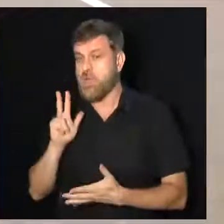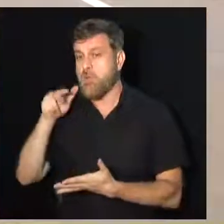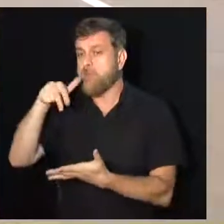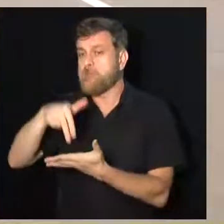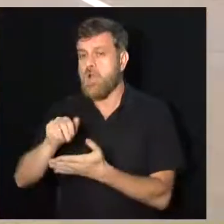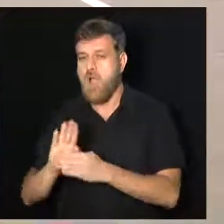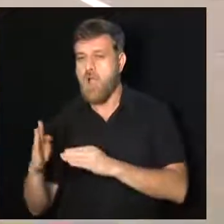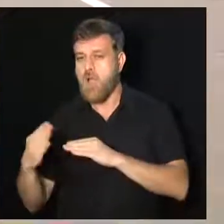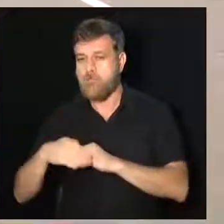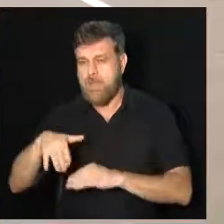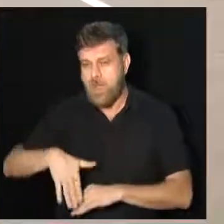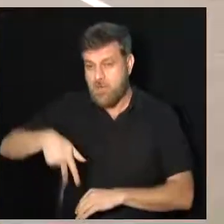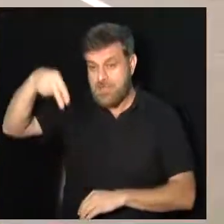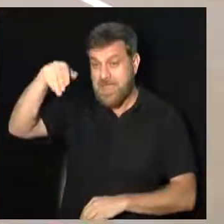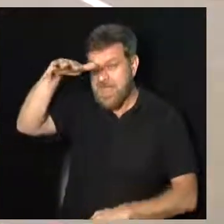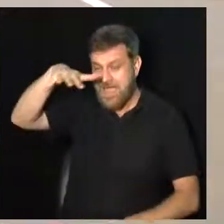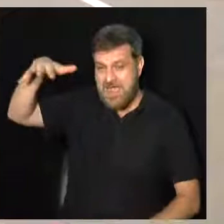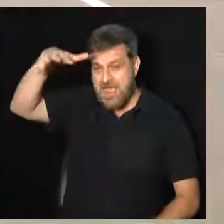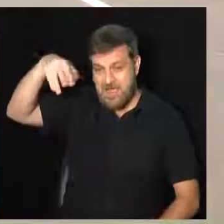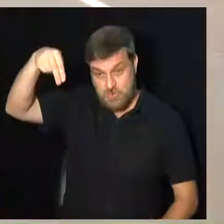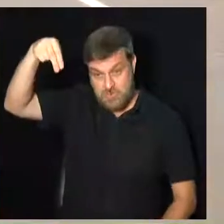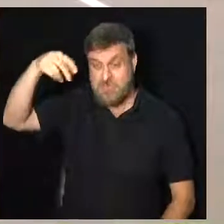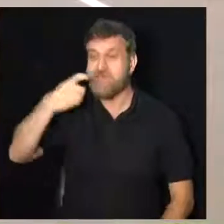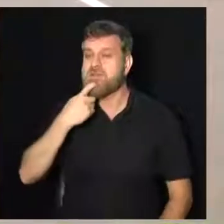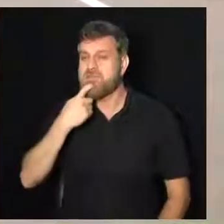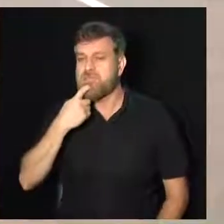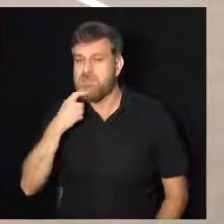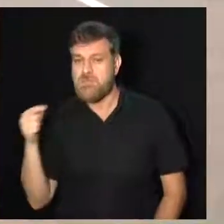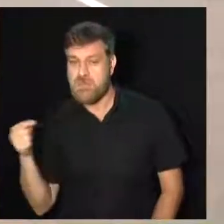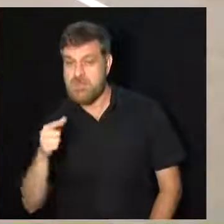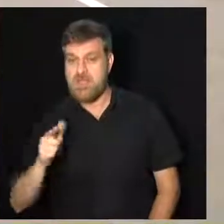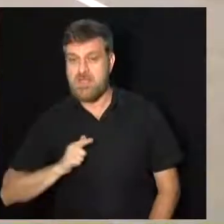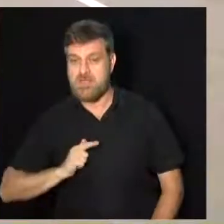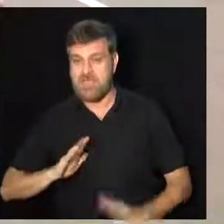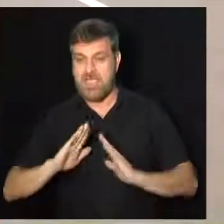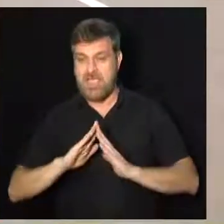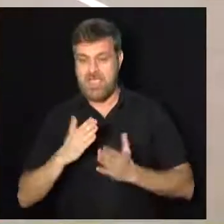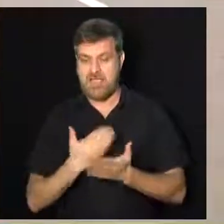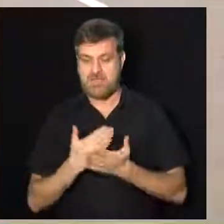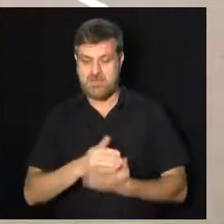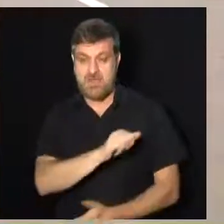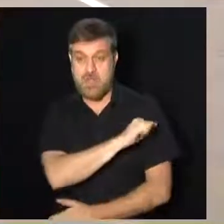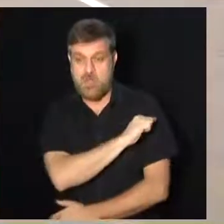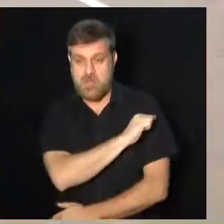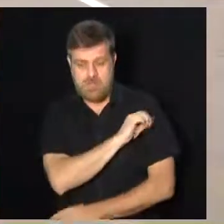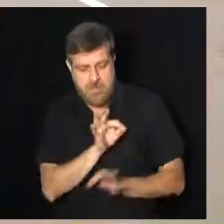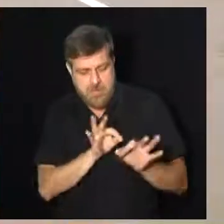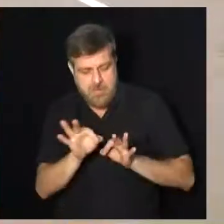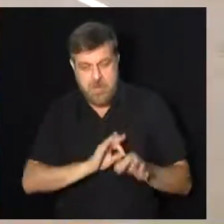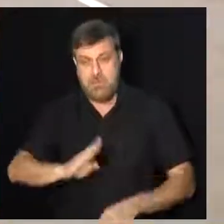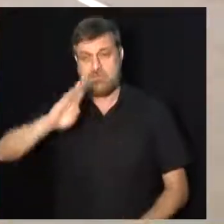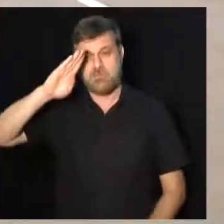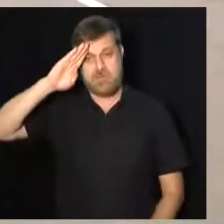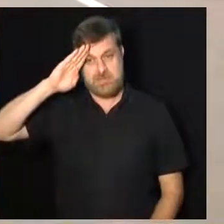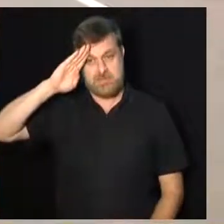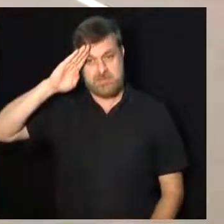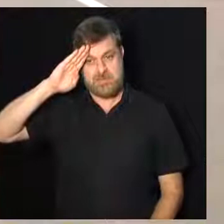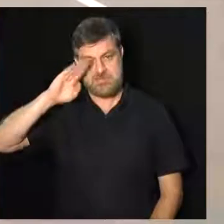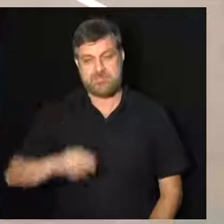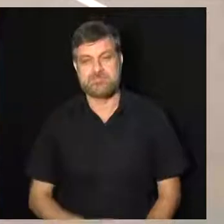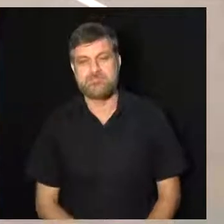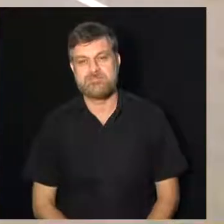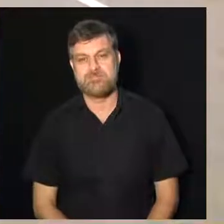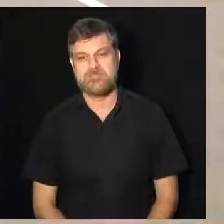que fica na zona norte de Campinas, onde está localizada a Escola Preparatória de Cadetes